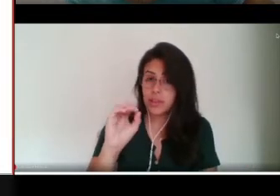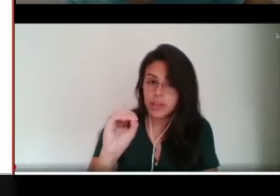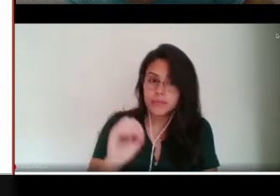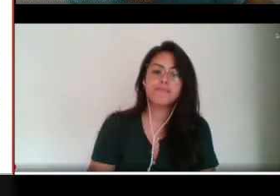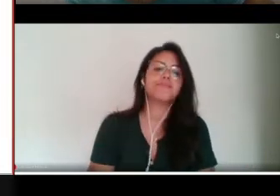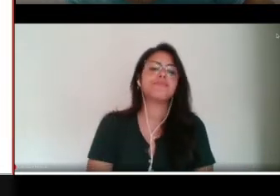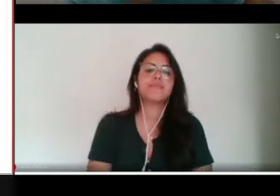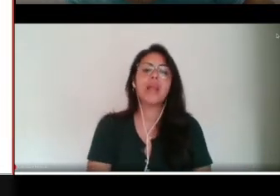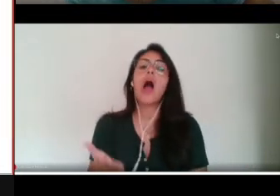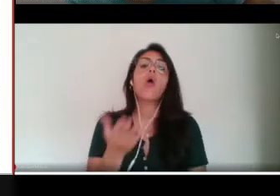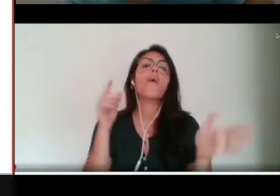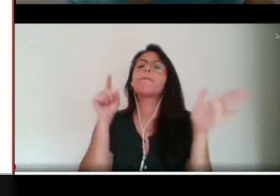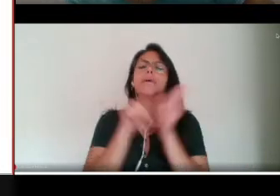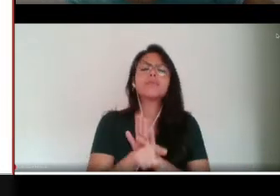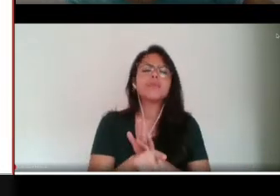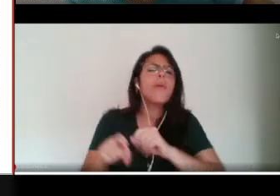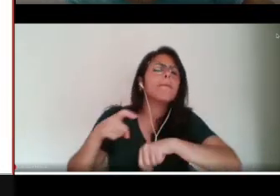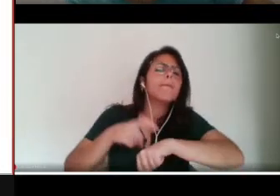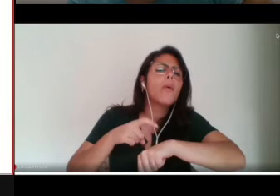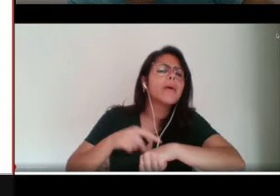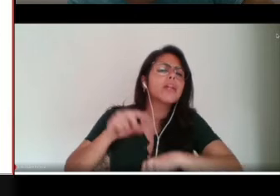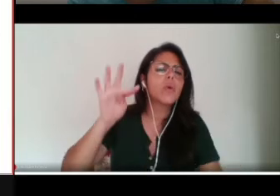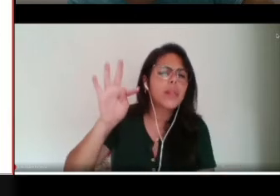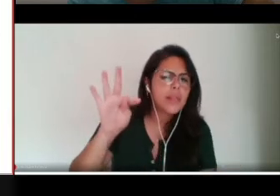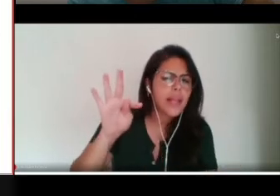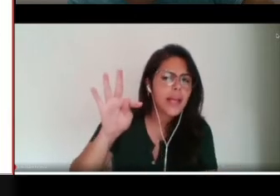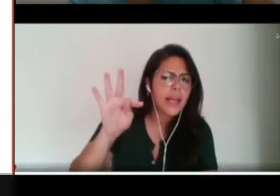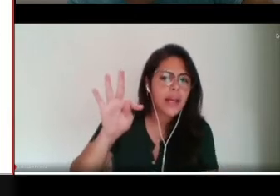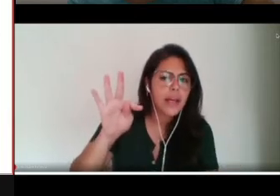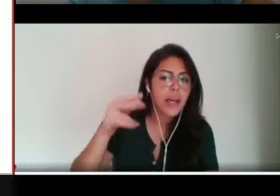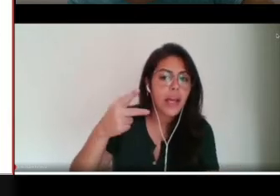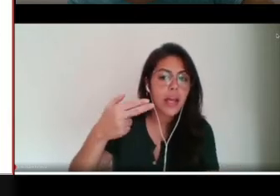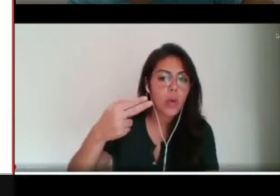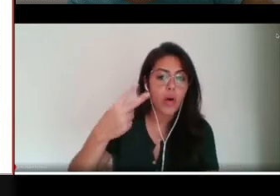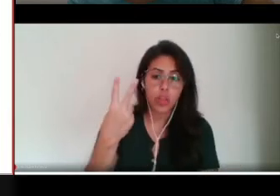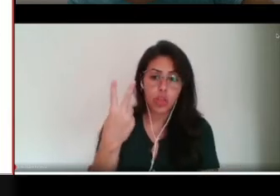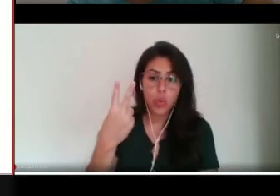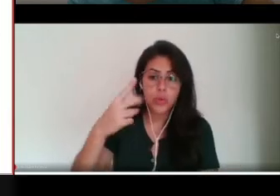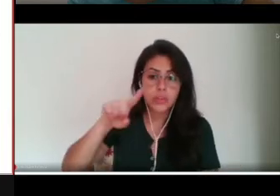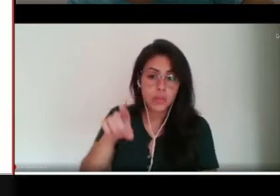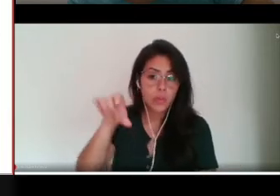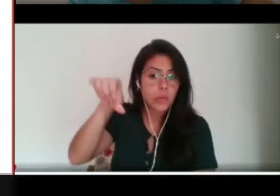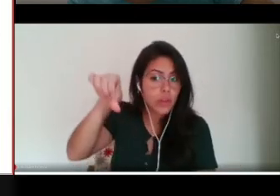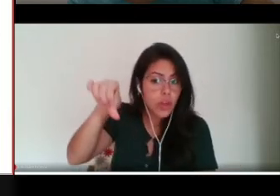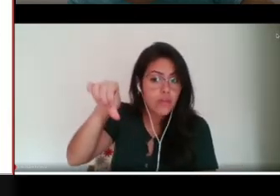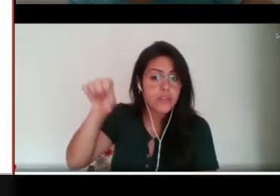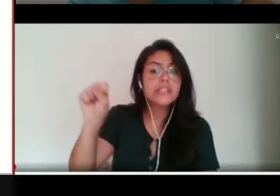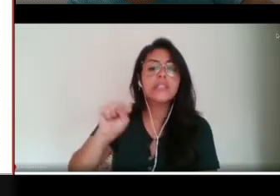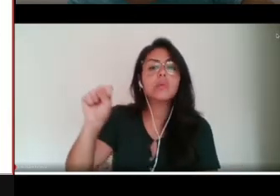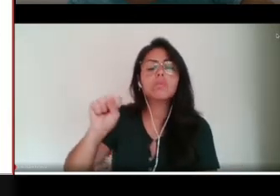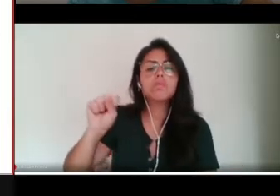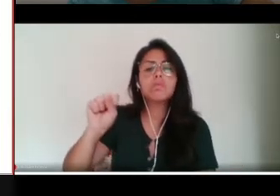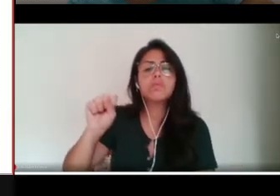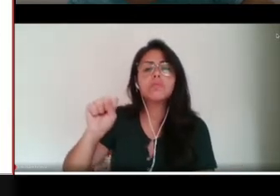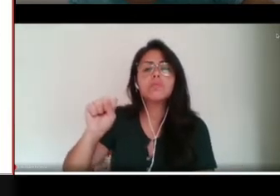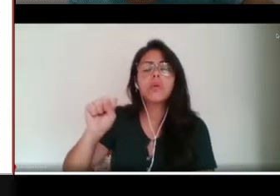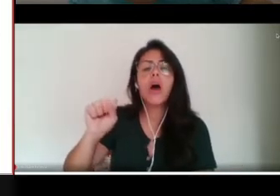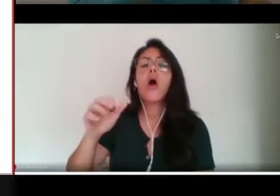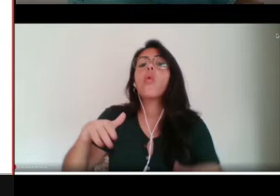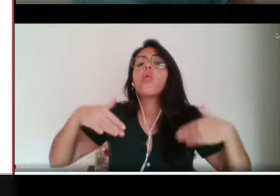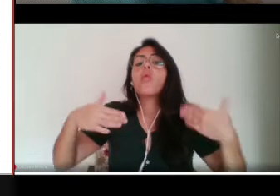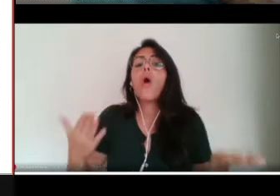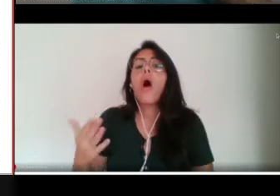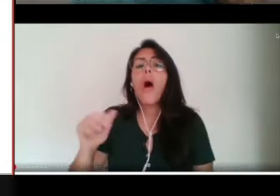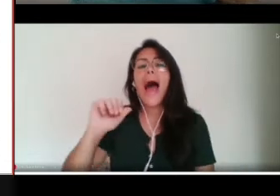igual a 2,9 segundos, qual que é a aceleração da